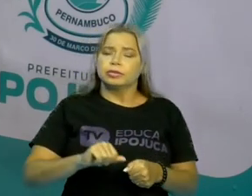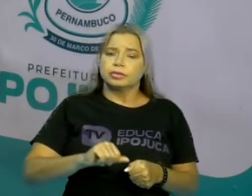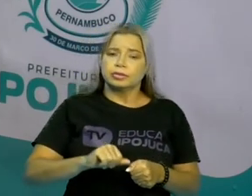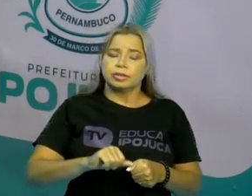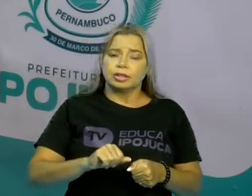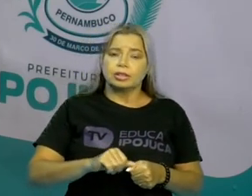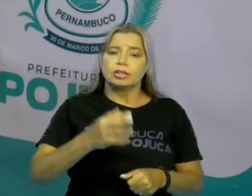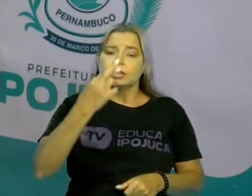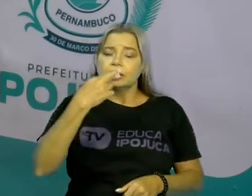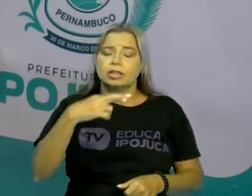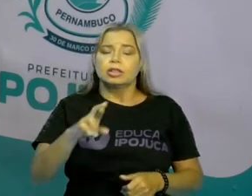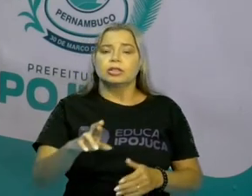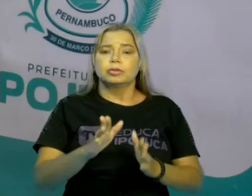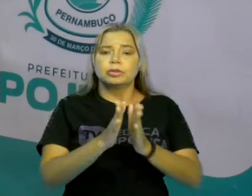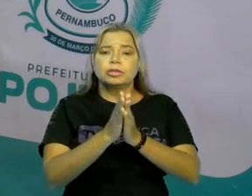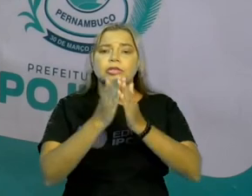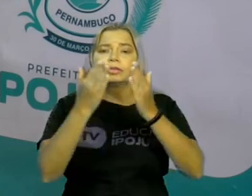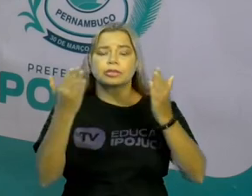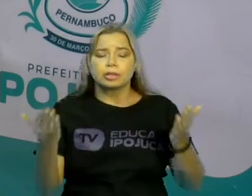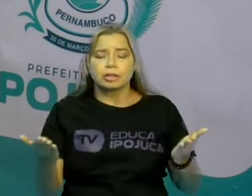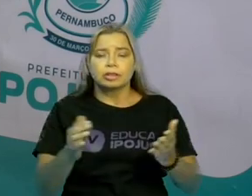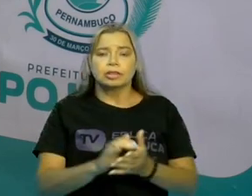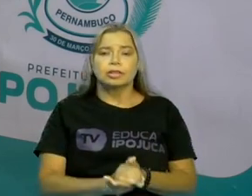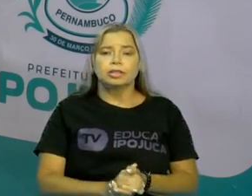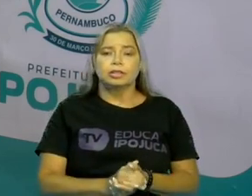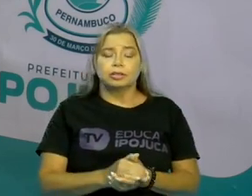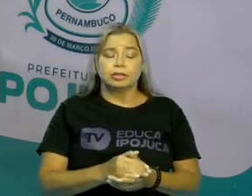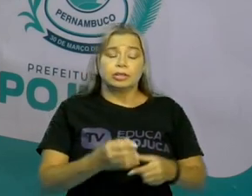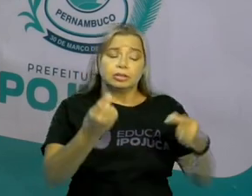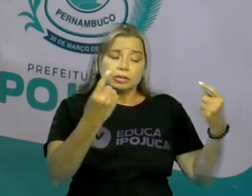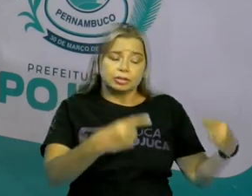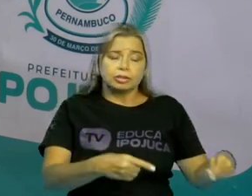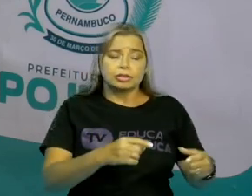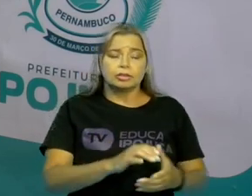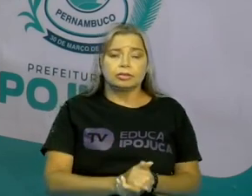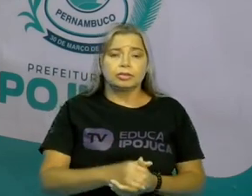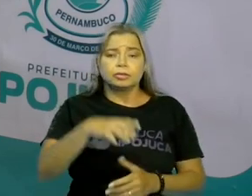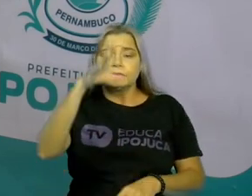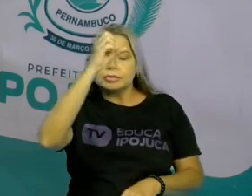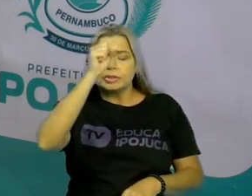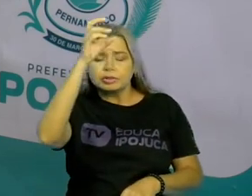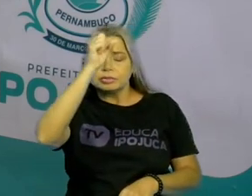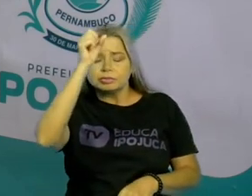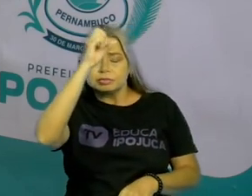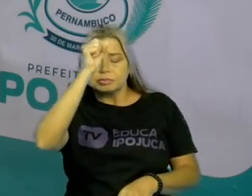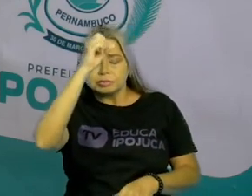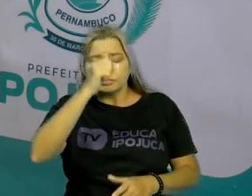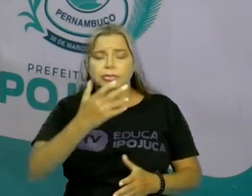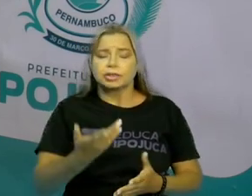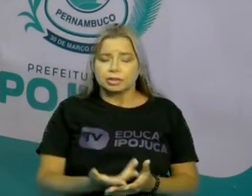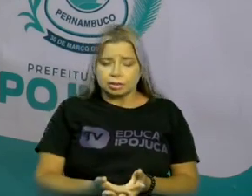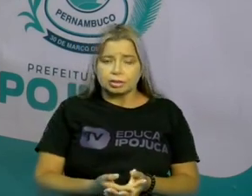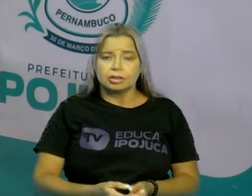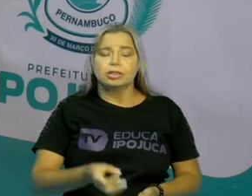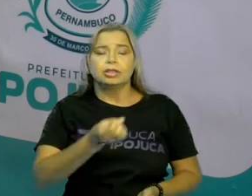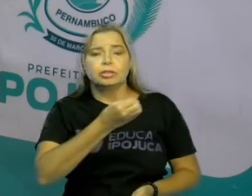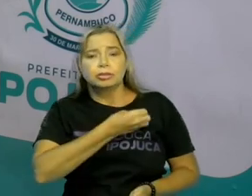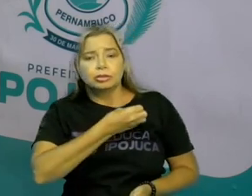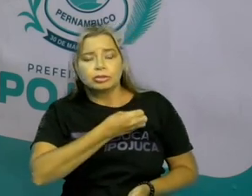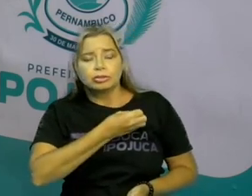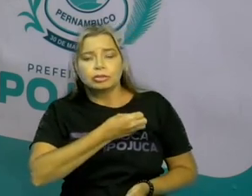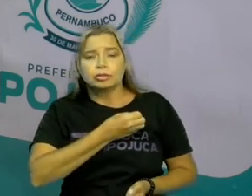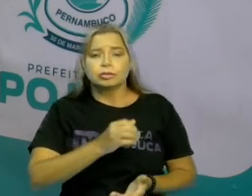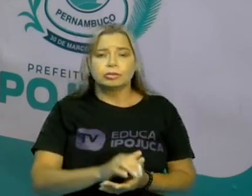colocar vão responder no caderno de vocês Esse desafio para aprender a esse processo de decomposição dos números aí